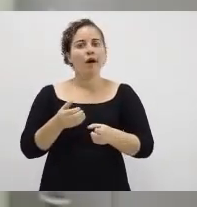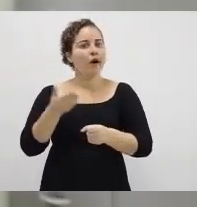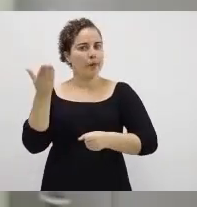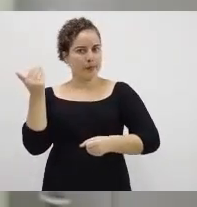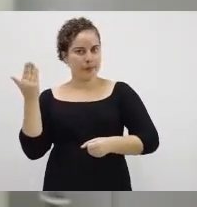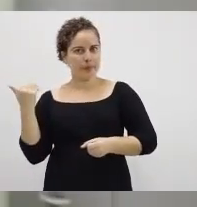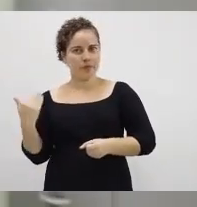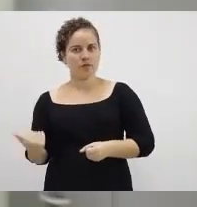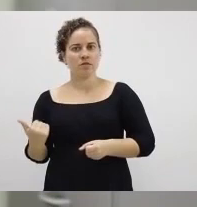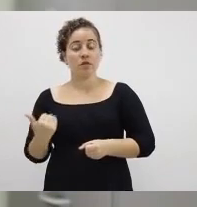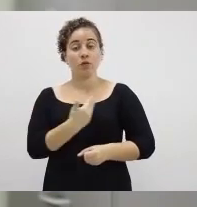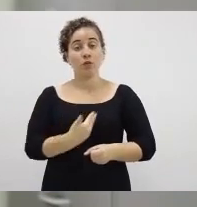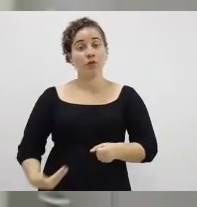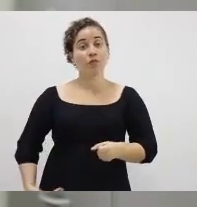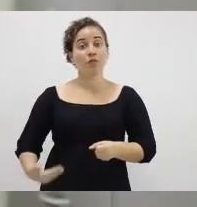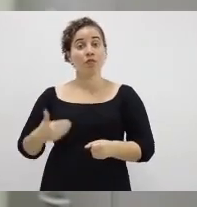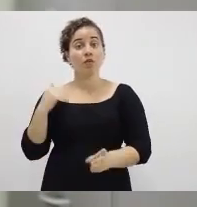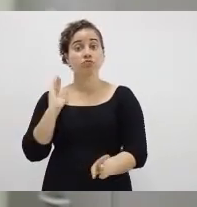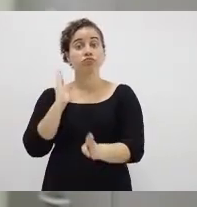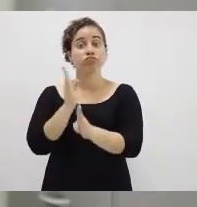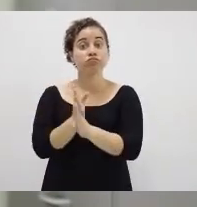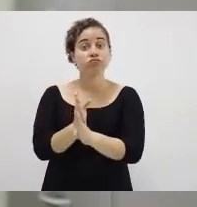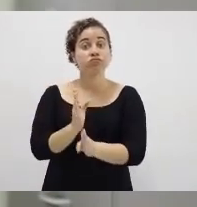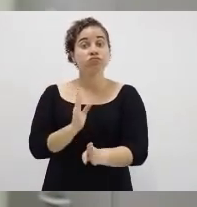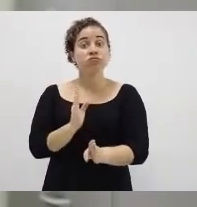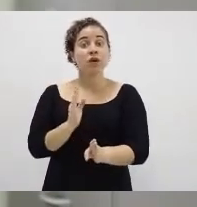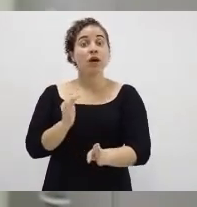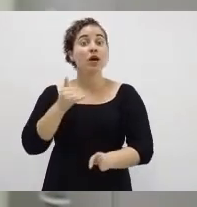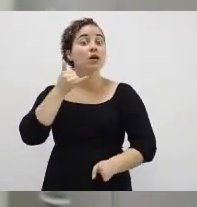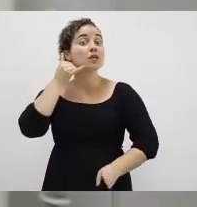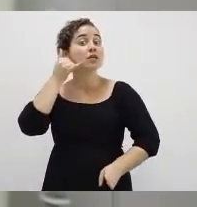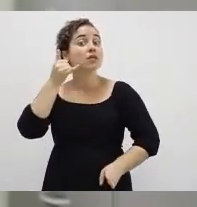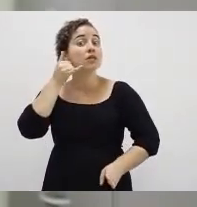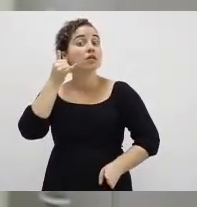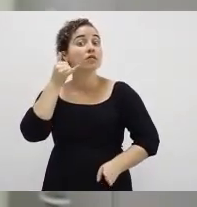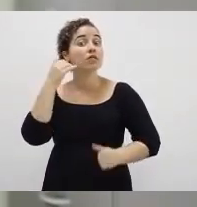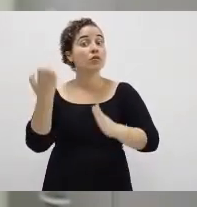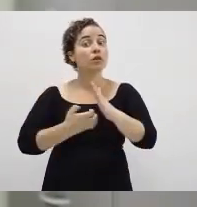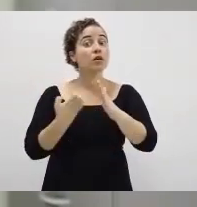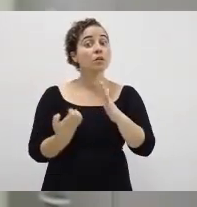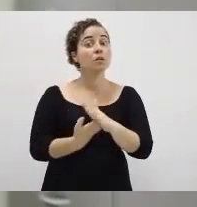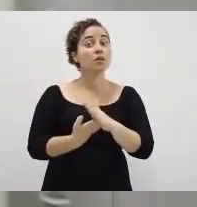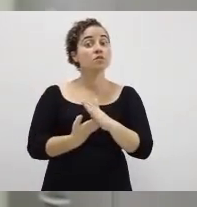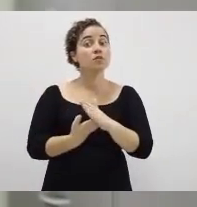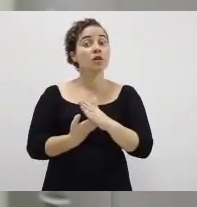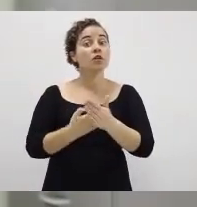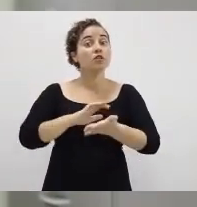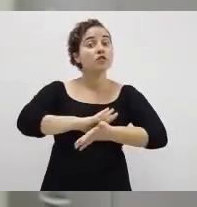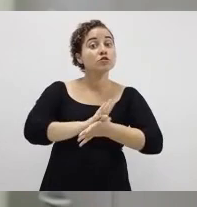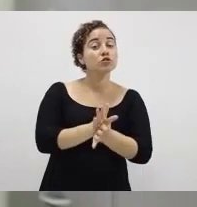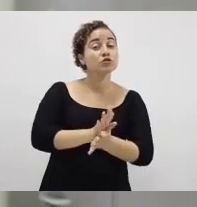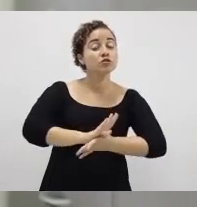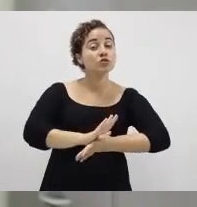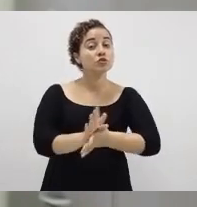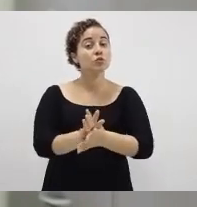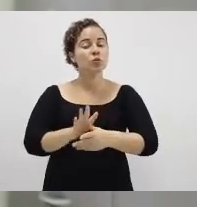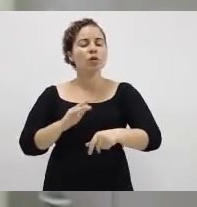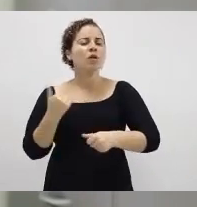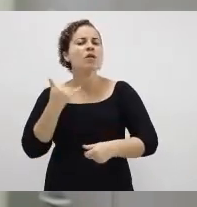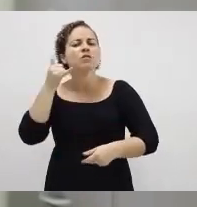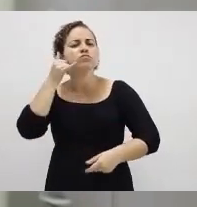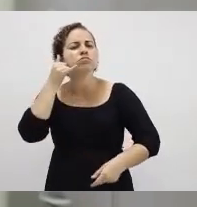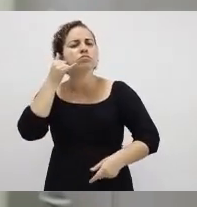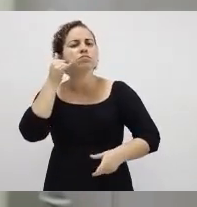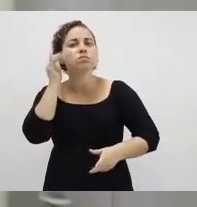descobriu que uma operadora de telefonia estava derrubando as ligações depois de um determinado tempo de